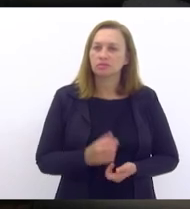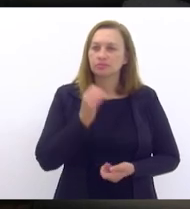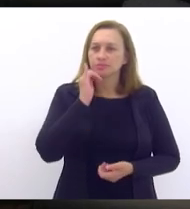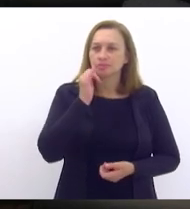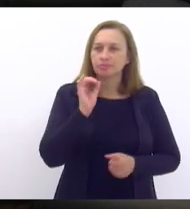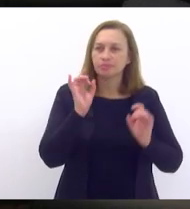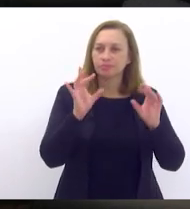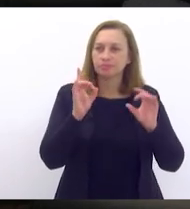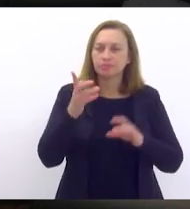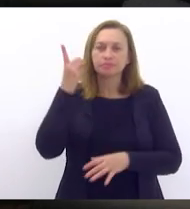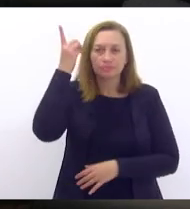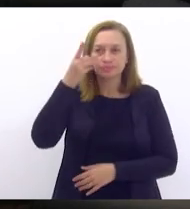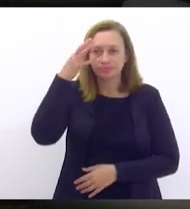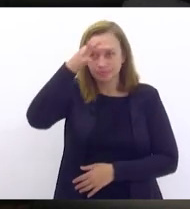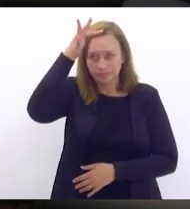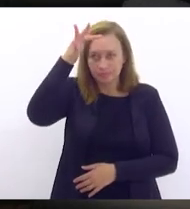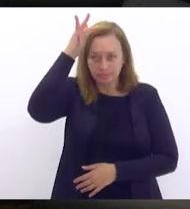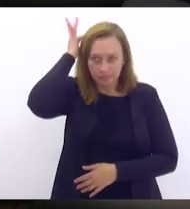deputado Fred Pacheco.